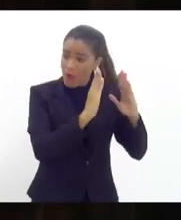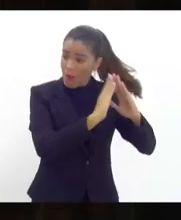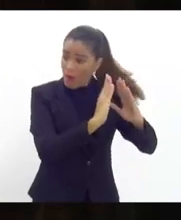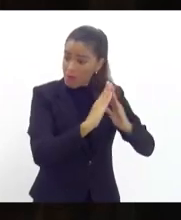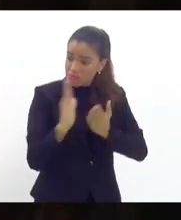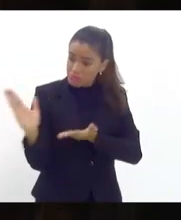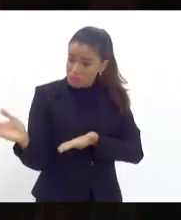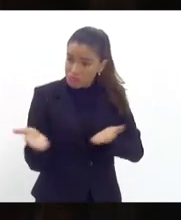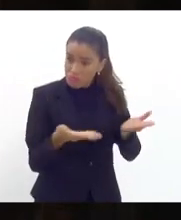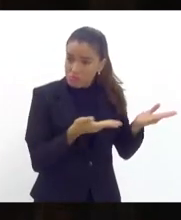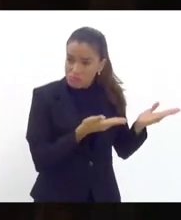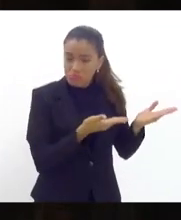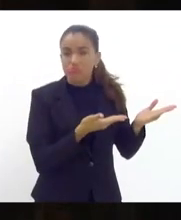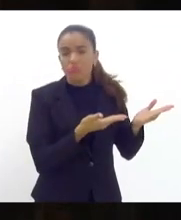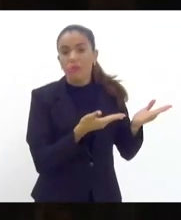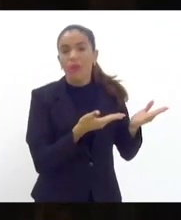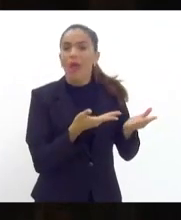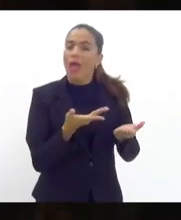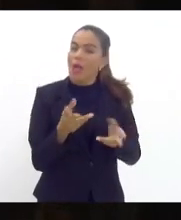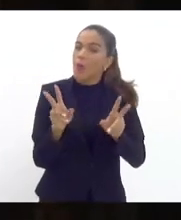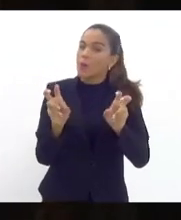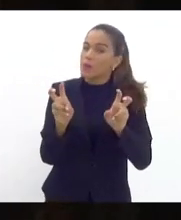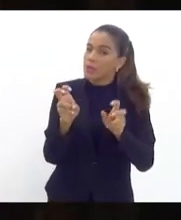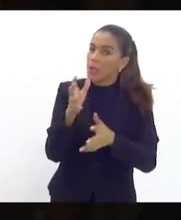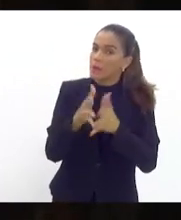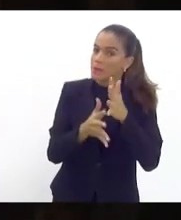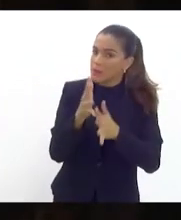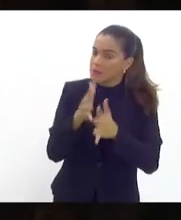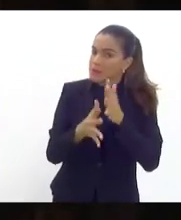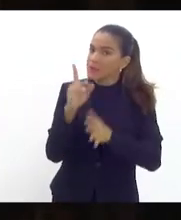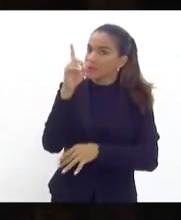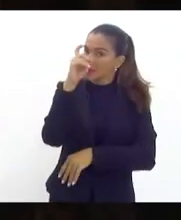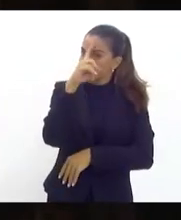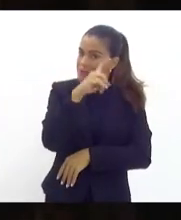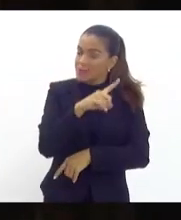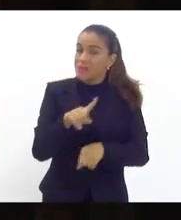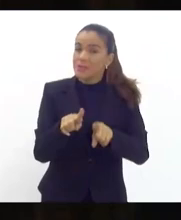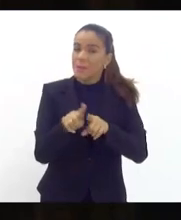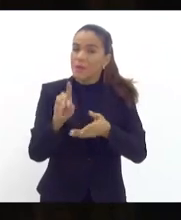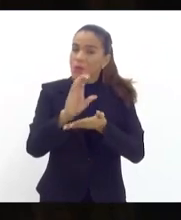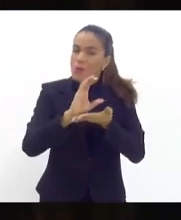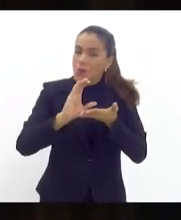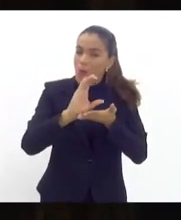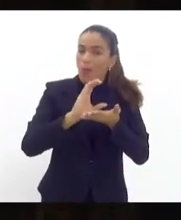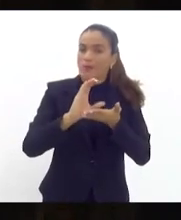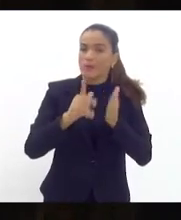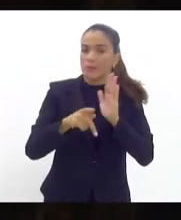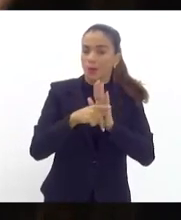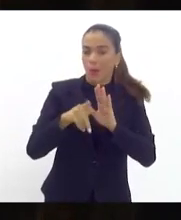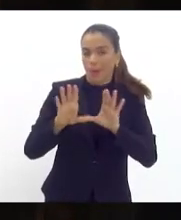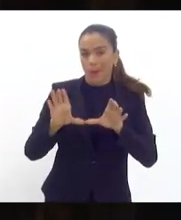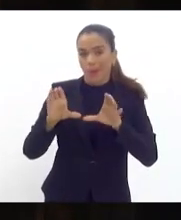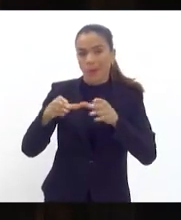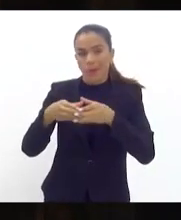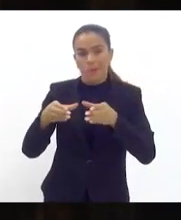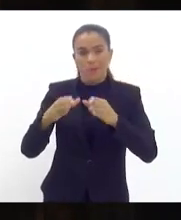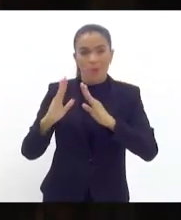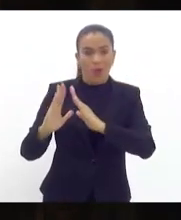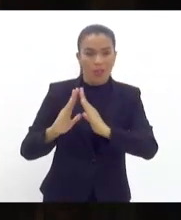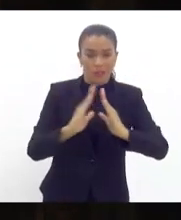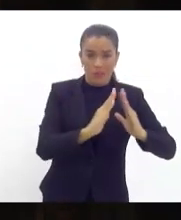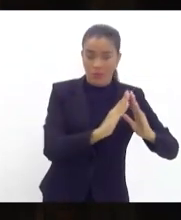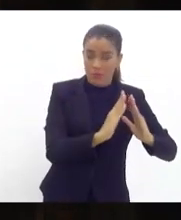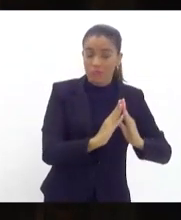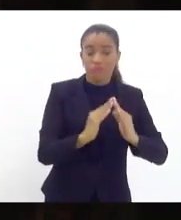isso é um tema extremamente complexo e acaba que os conselhos comunitários aqui as audiências públicas